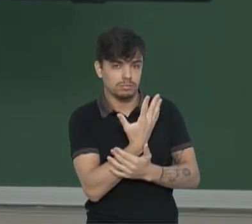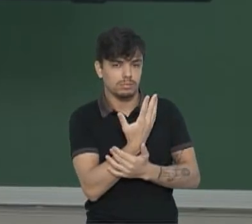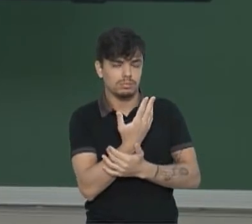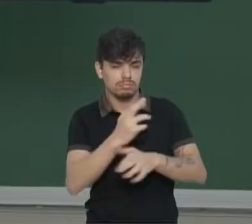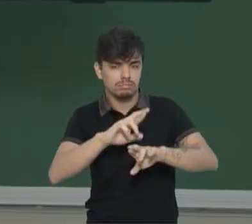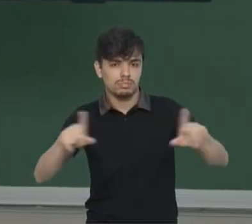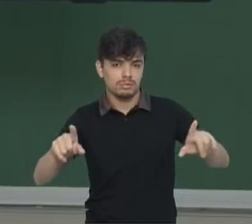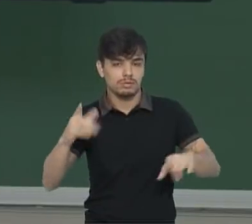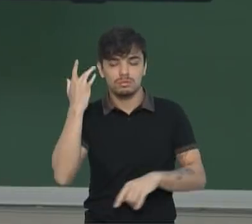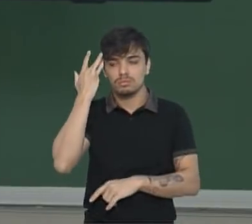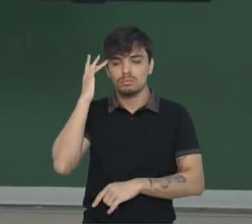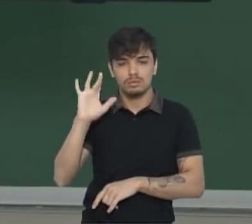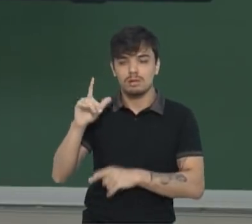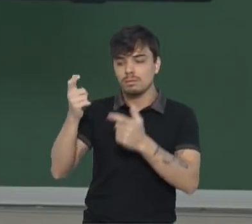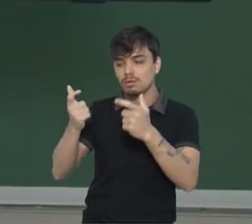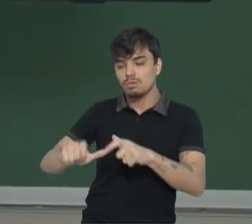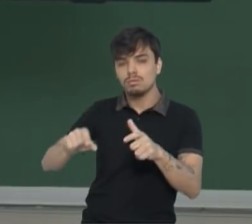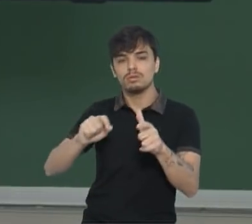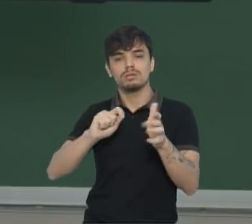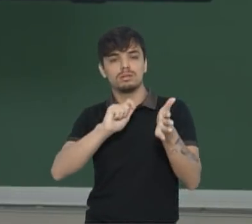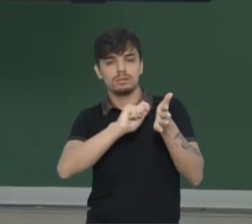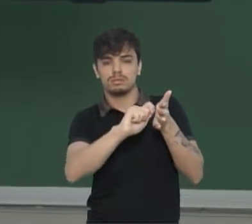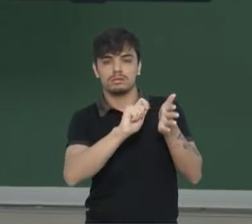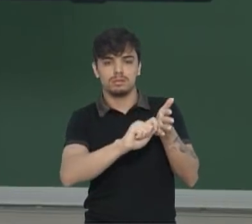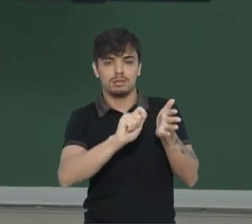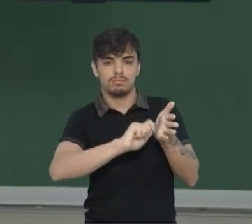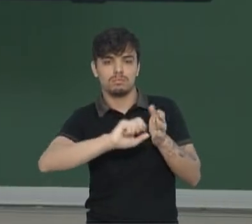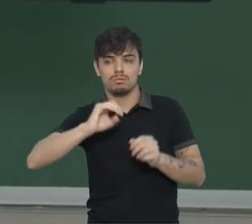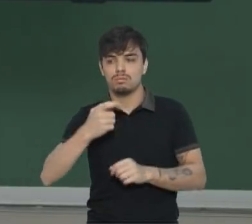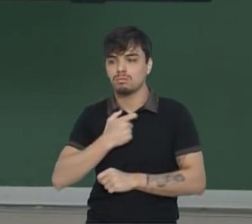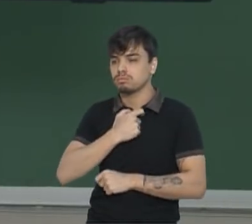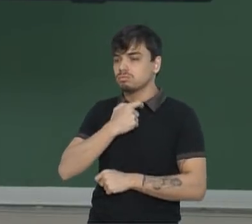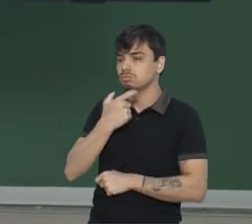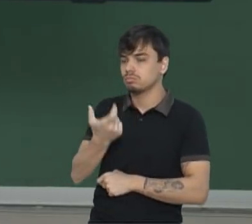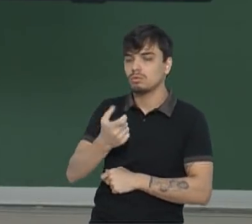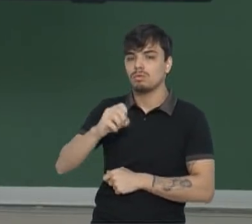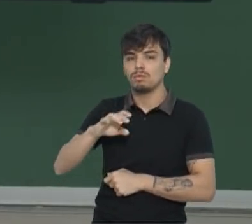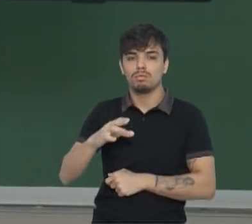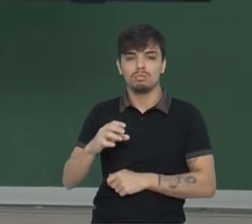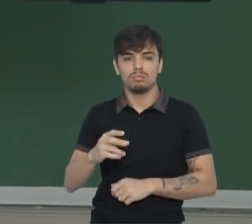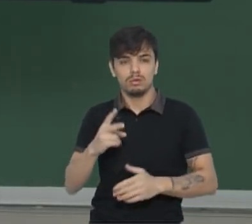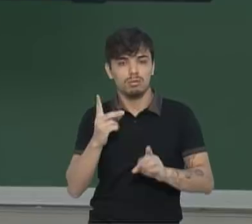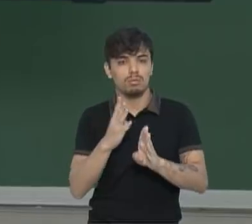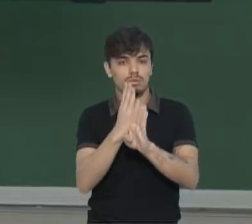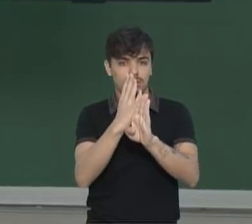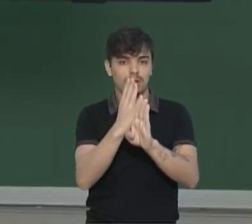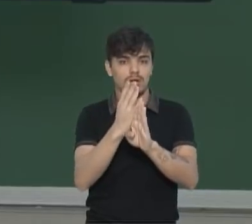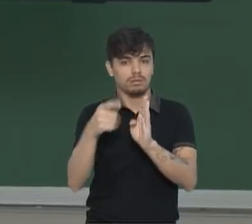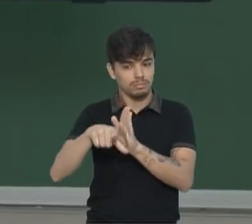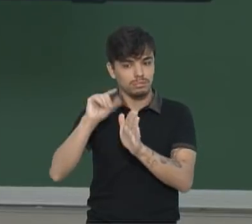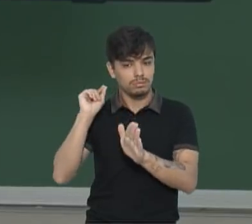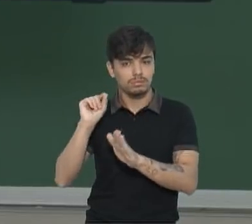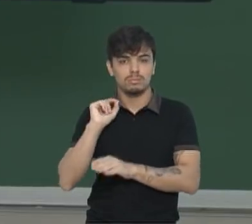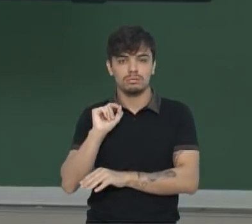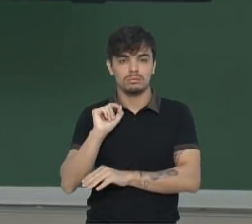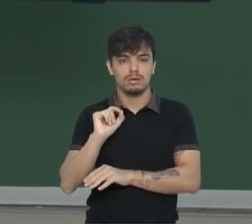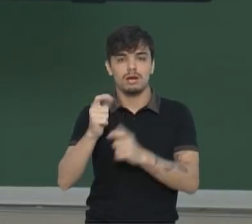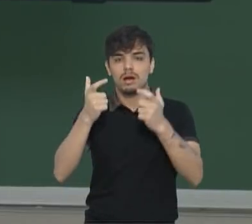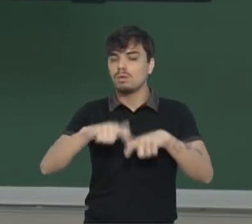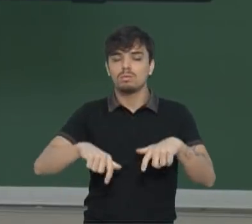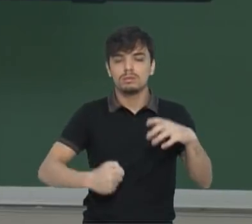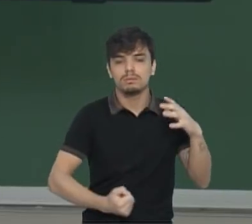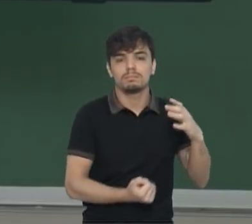tanto fonte escrita, quanto fonte iconográfica, quanto achados arqueológicos, né, a exata origem de onde